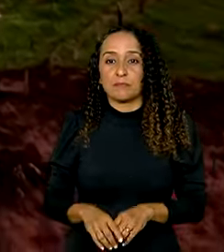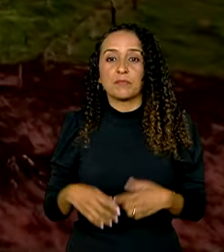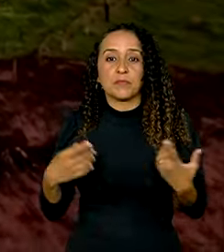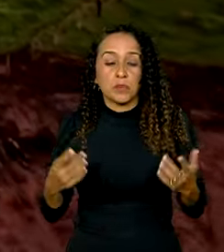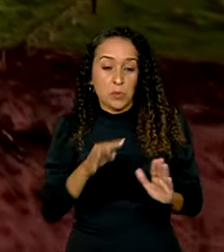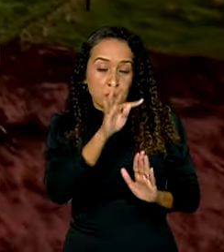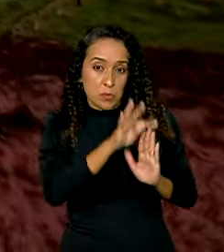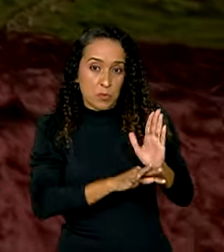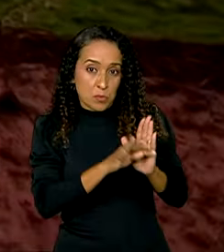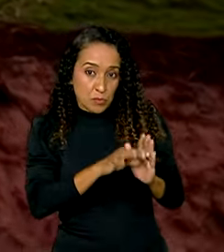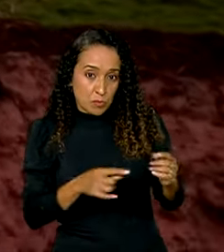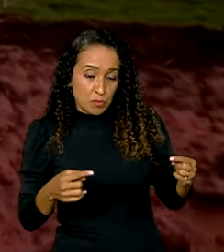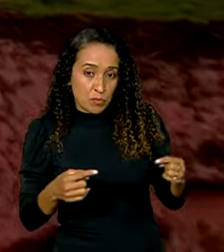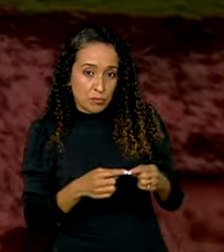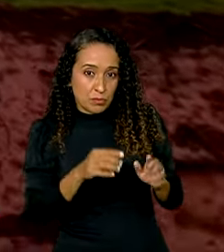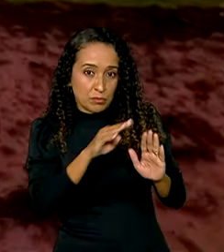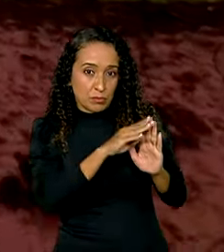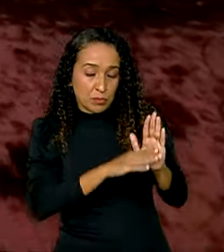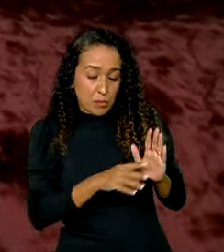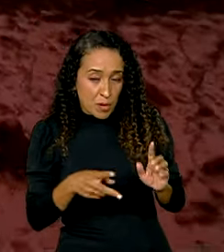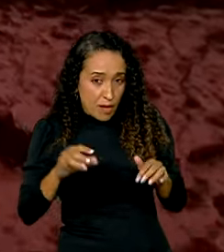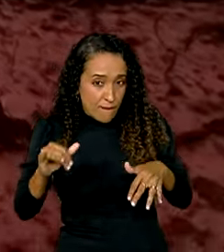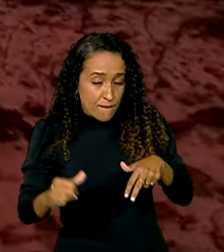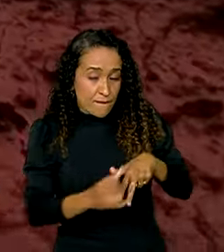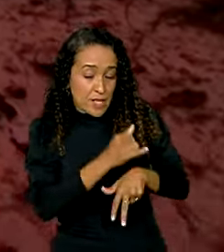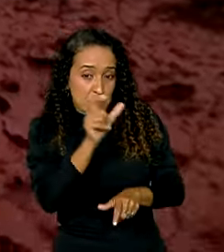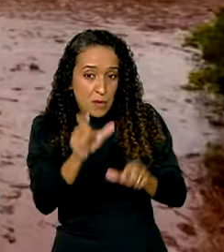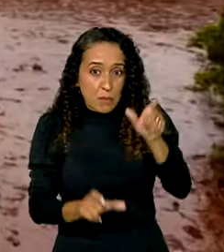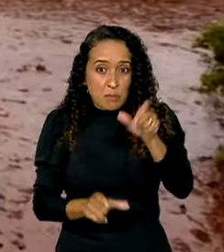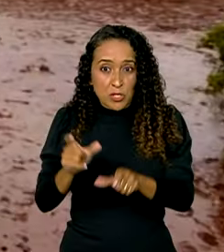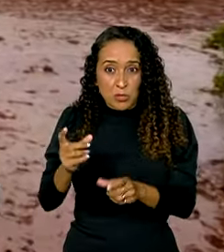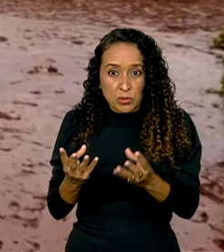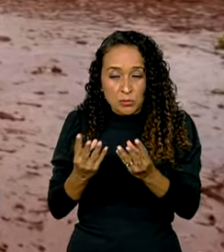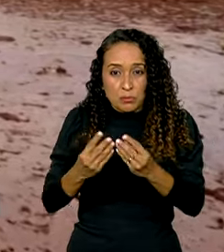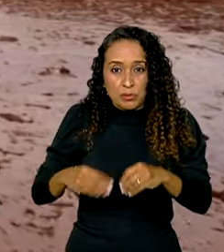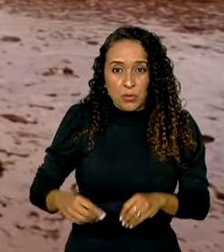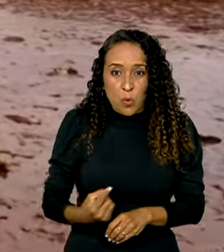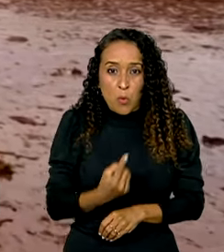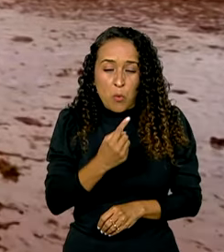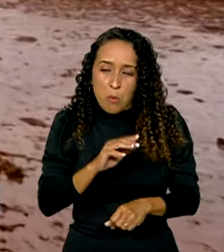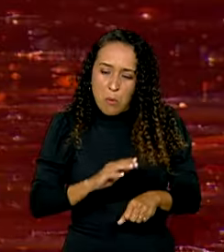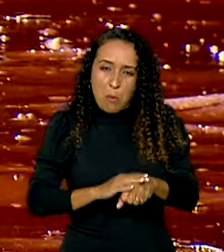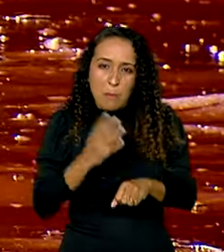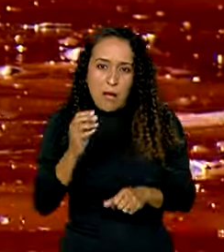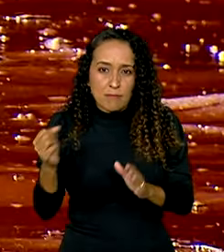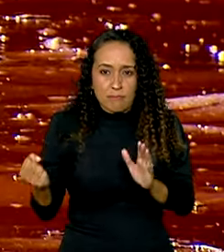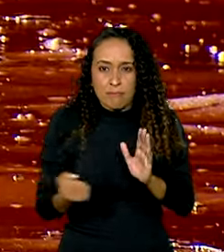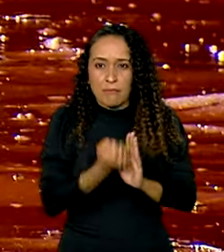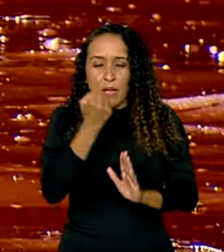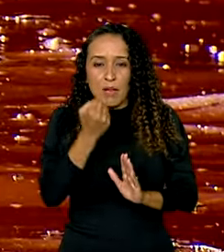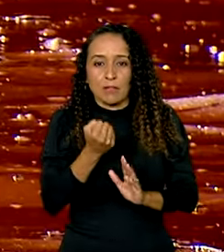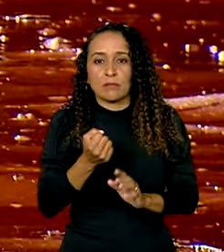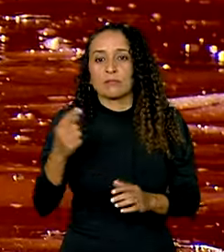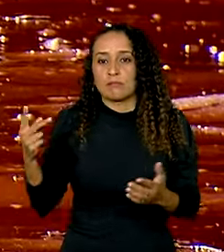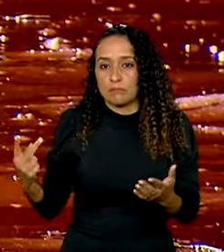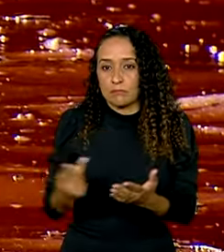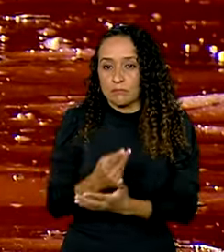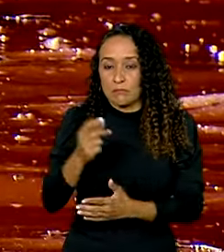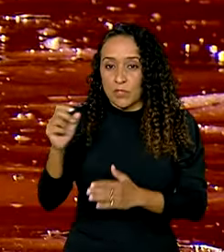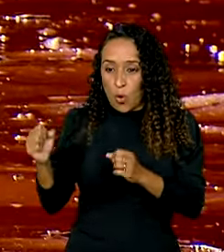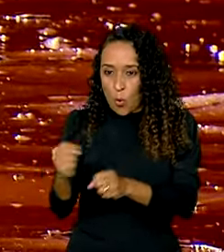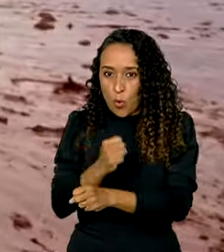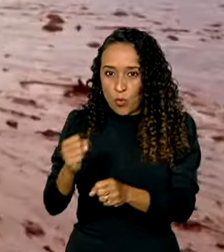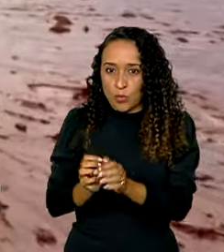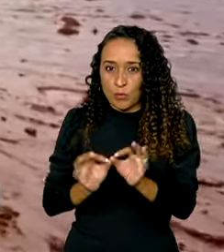com o texto, são consideradas vítimas as pessoas afetadas por um ou mais impactos provocados pela